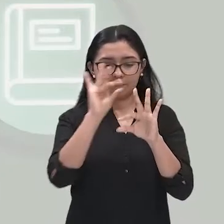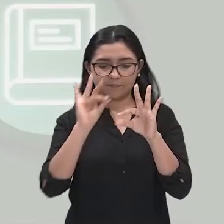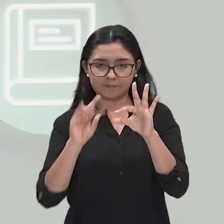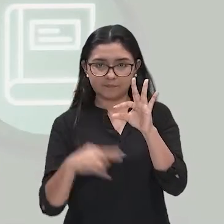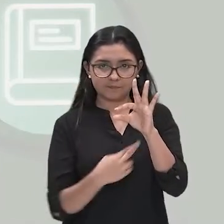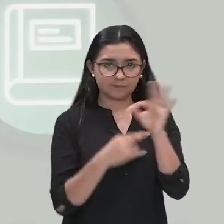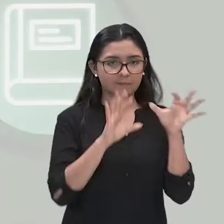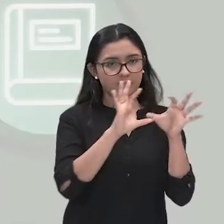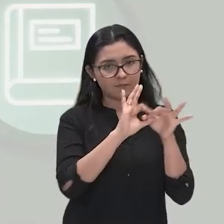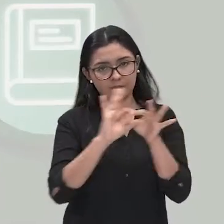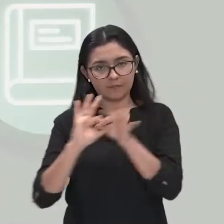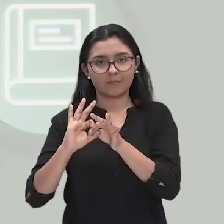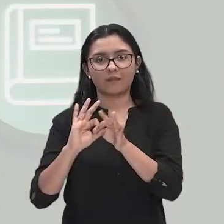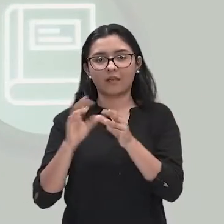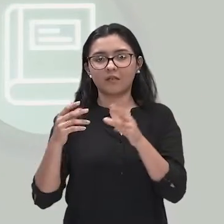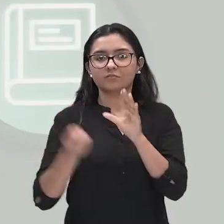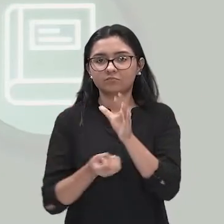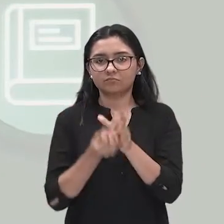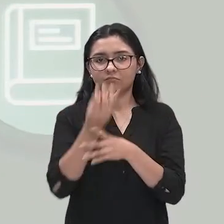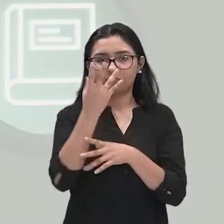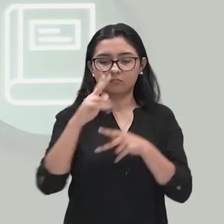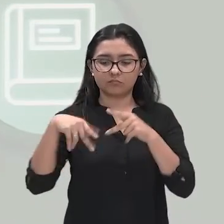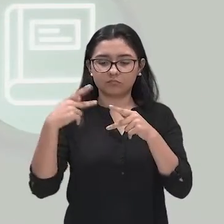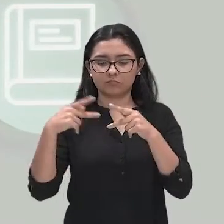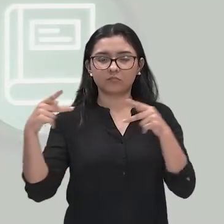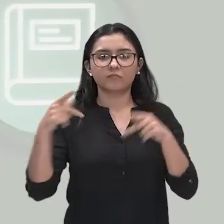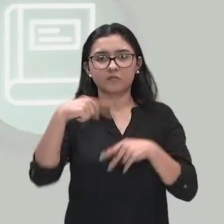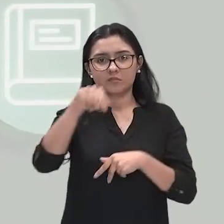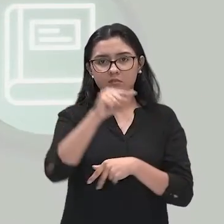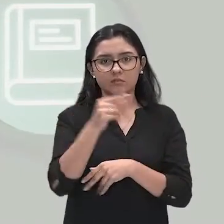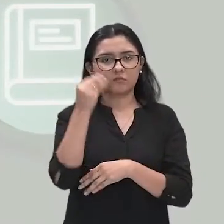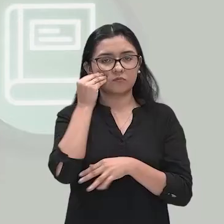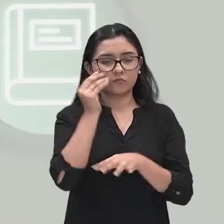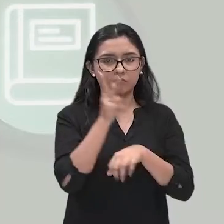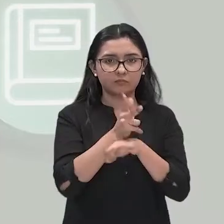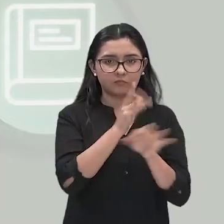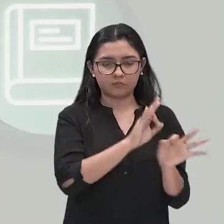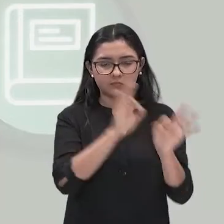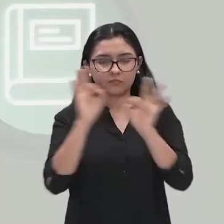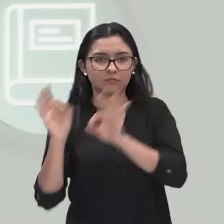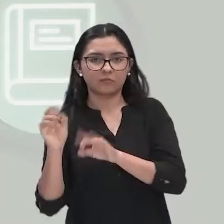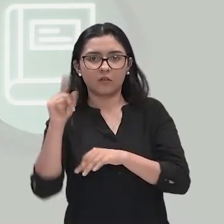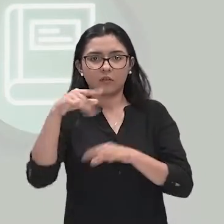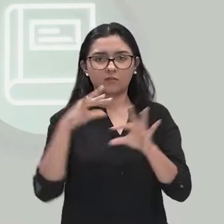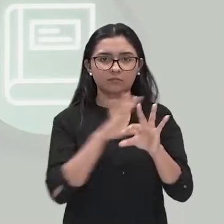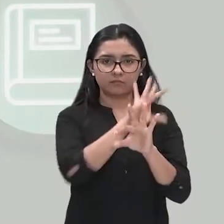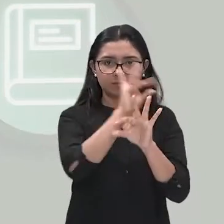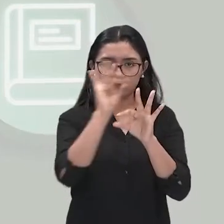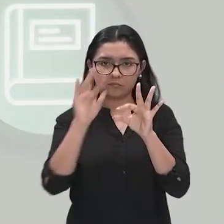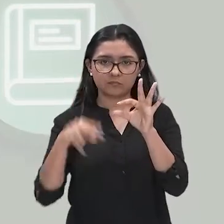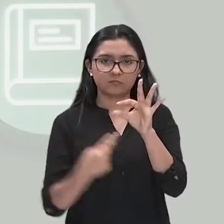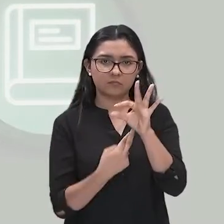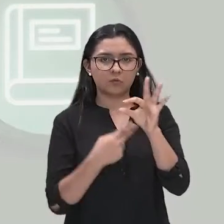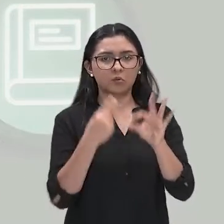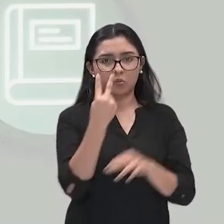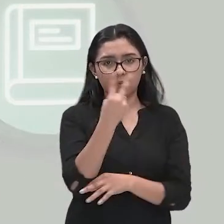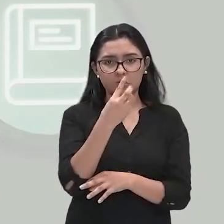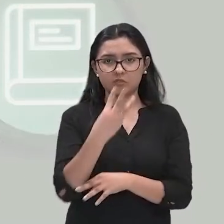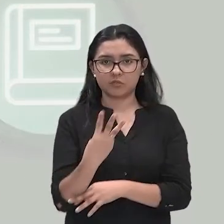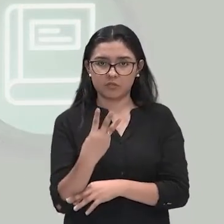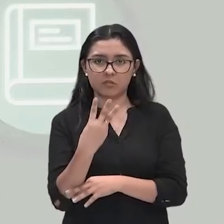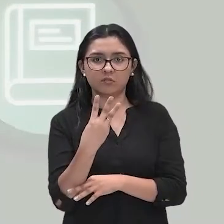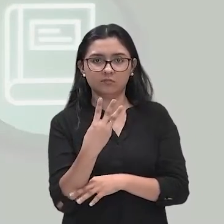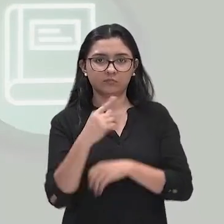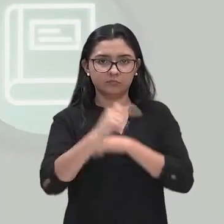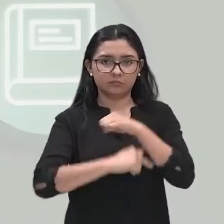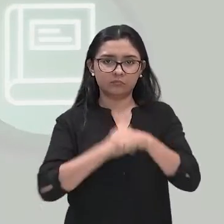já entende, viu agora há pouco na animação que um aminoácido, né, é uma cadeia ali de 2, 3, 4 átomos de